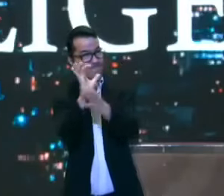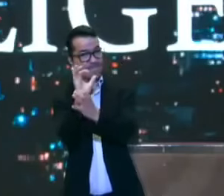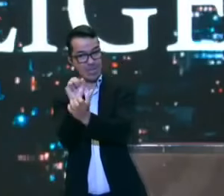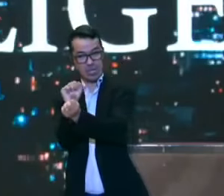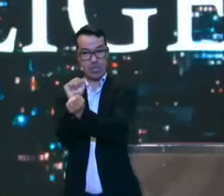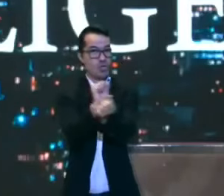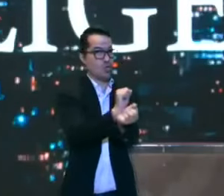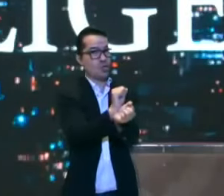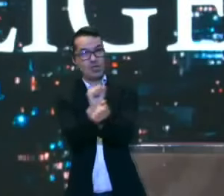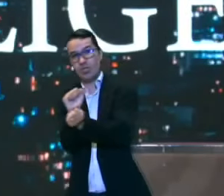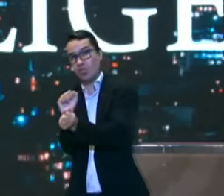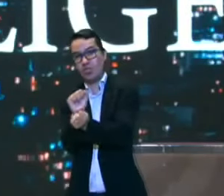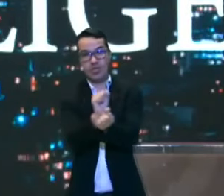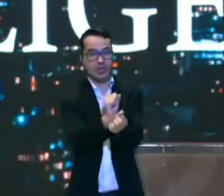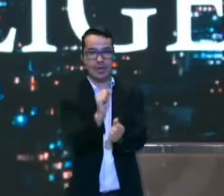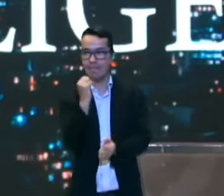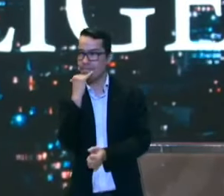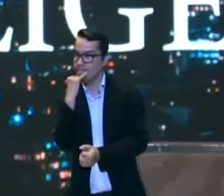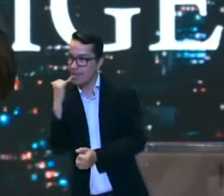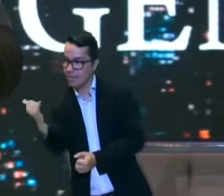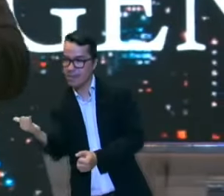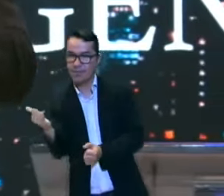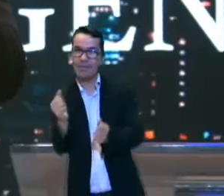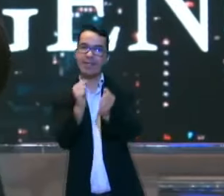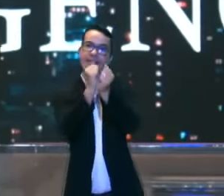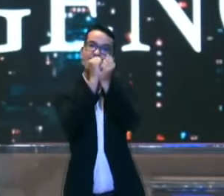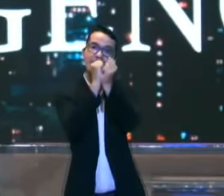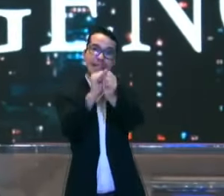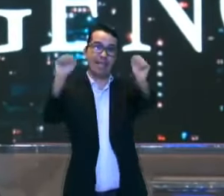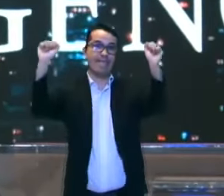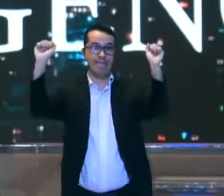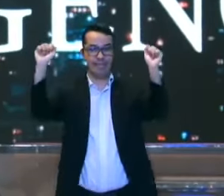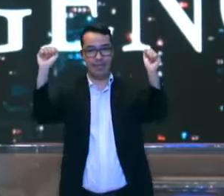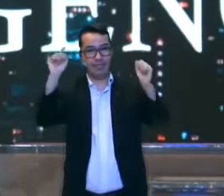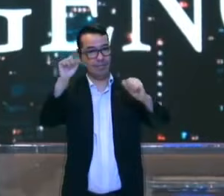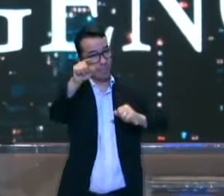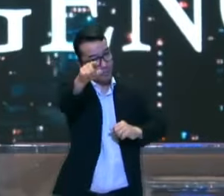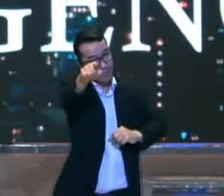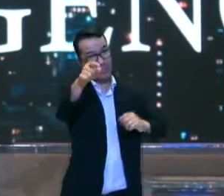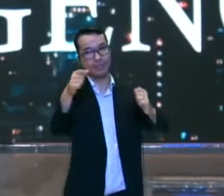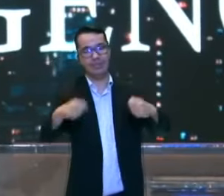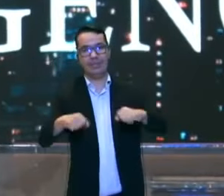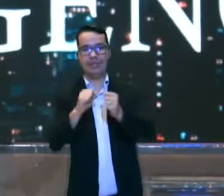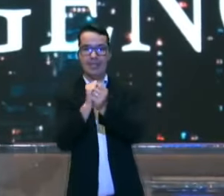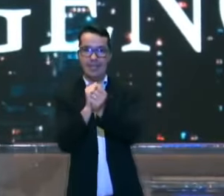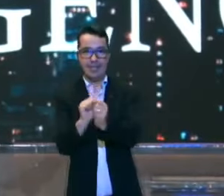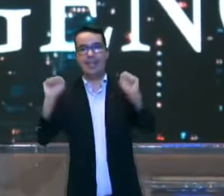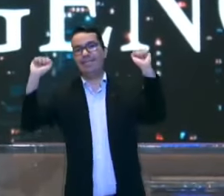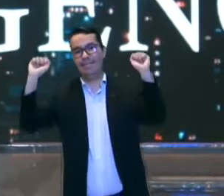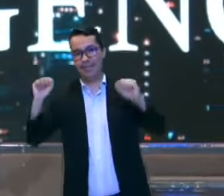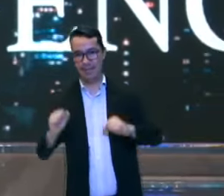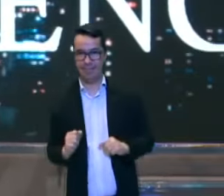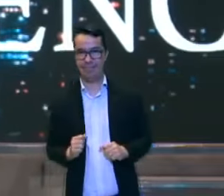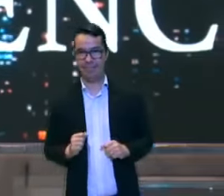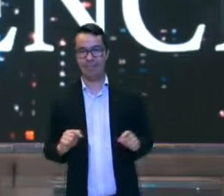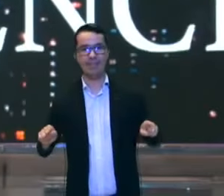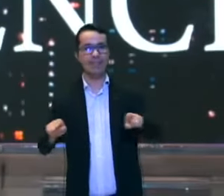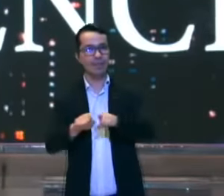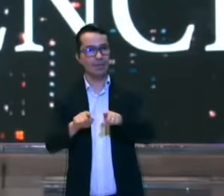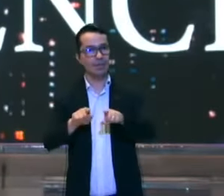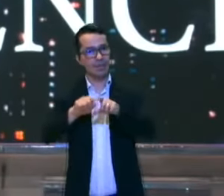Aí ele marca a conversa. E ele prepara um ambiente de benevolência. Ele compra um